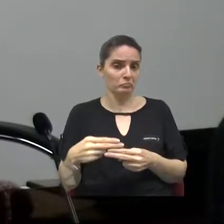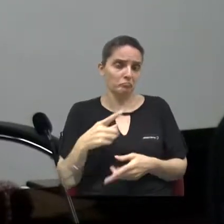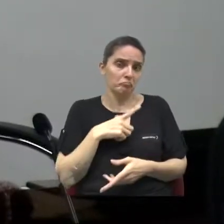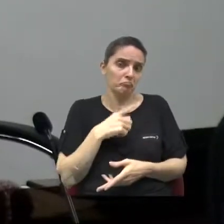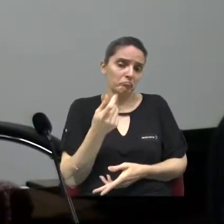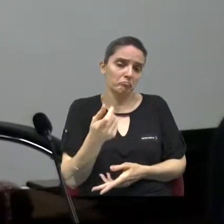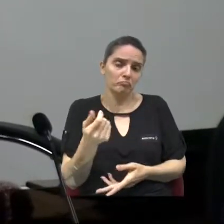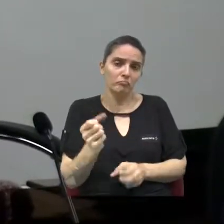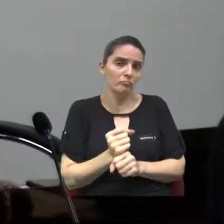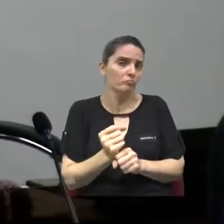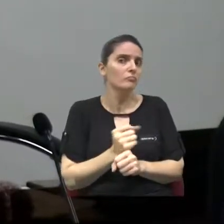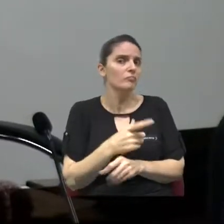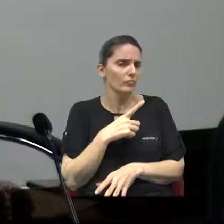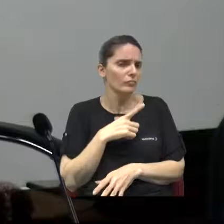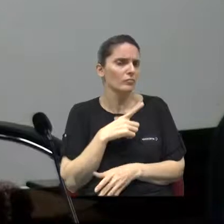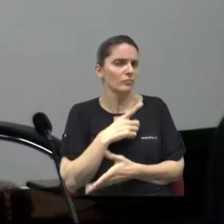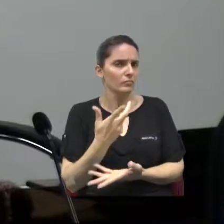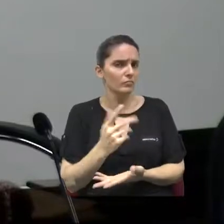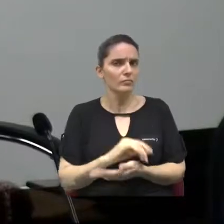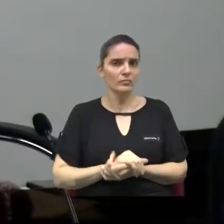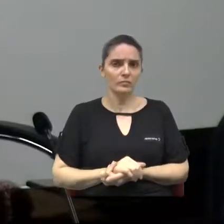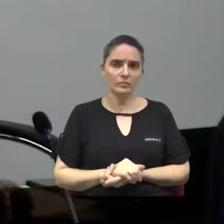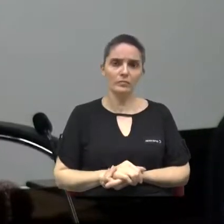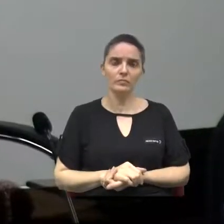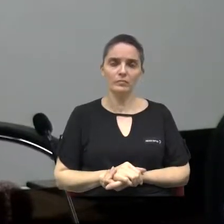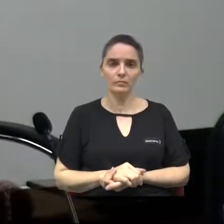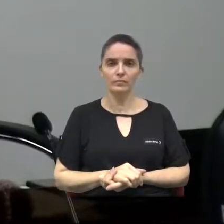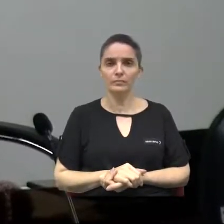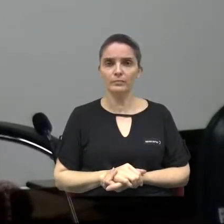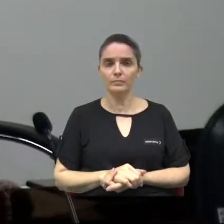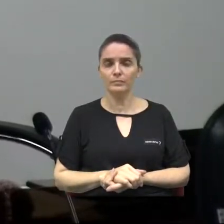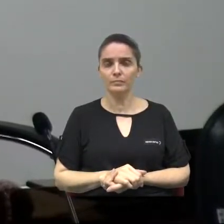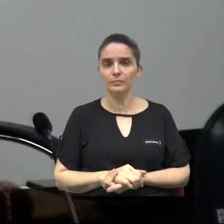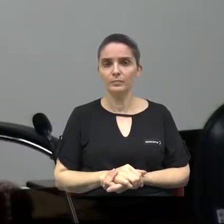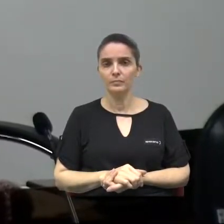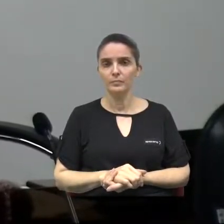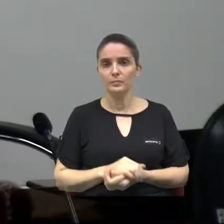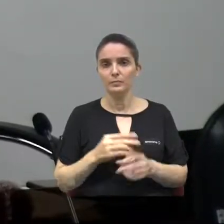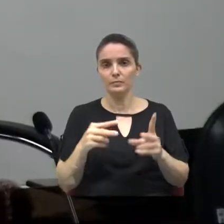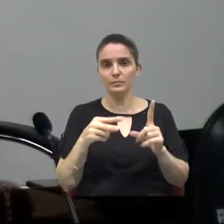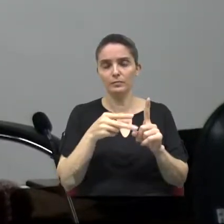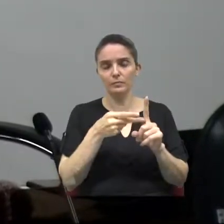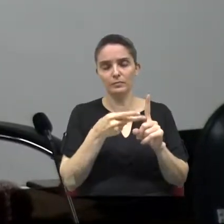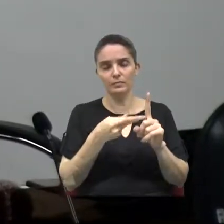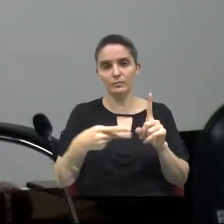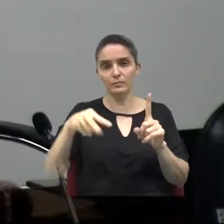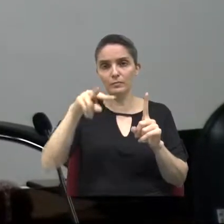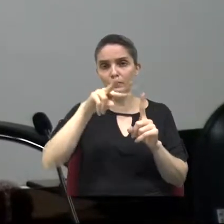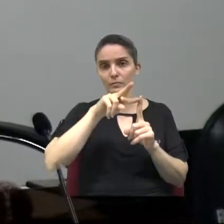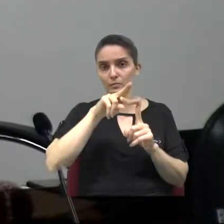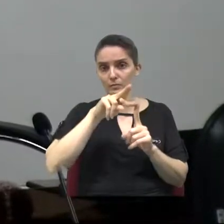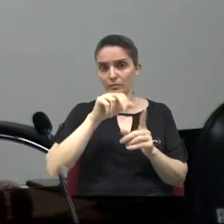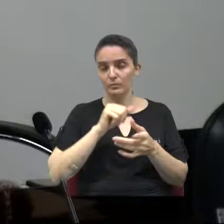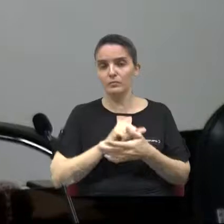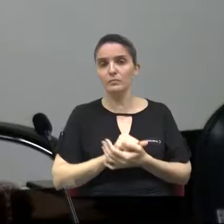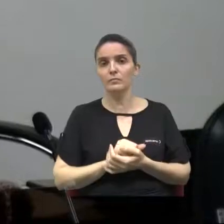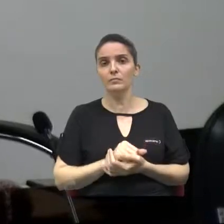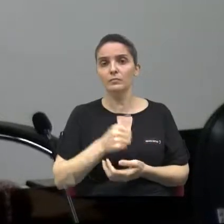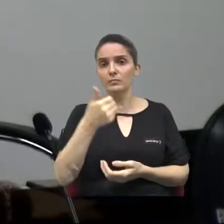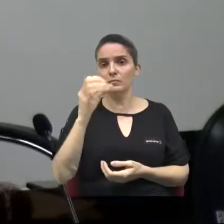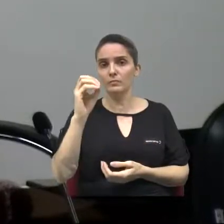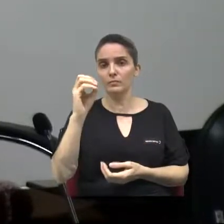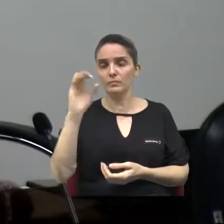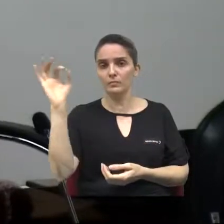as obras. Ele tem dinheiro. Para quase dobrar o número de comissionado, pagando 100%